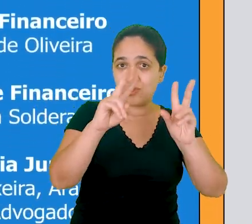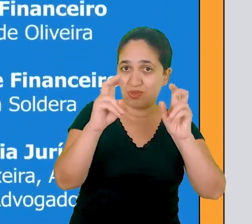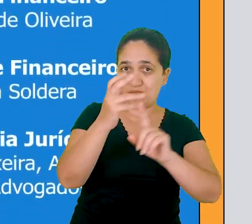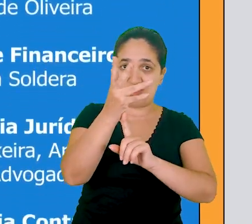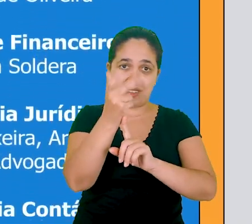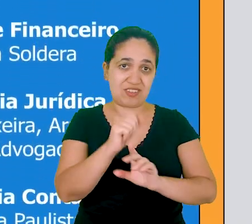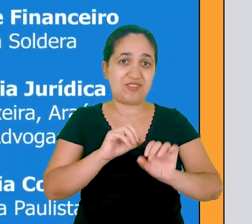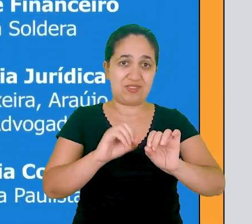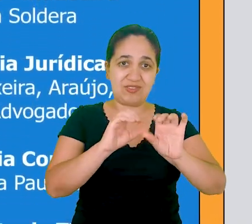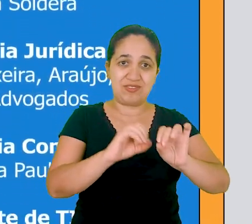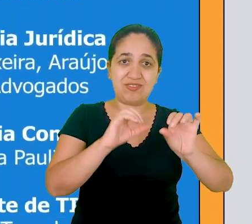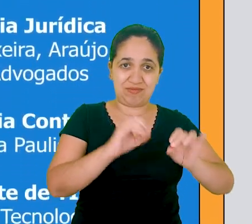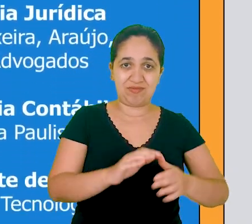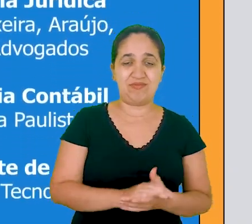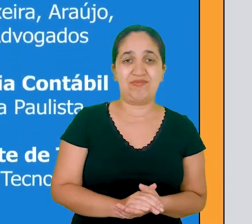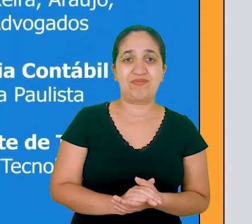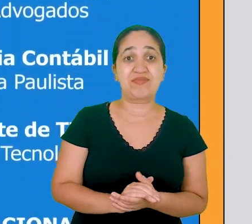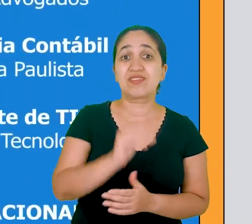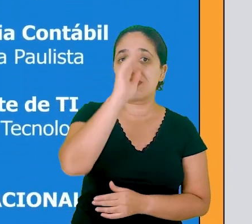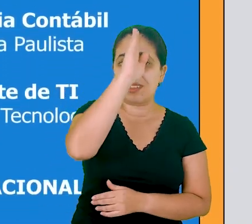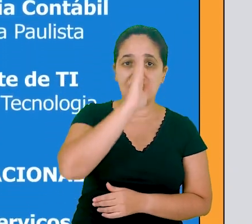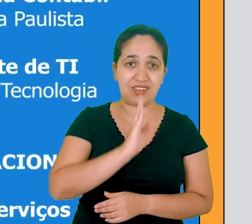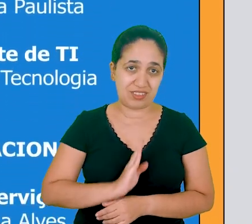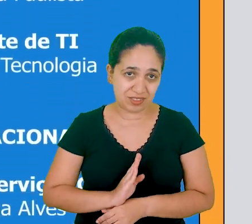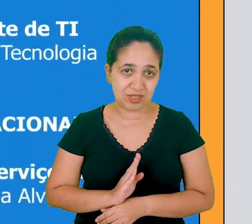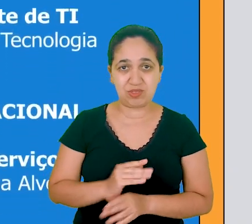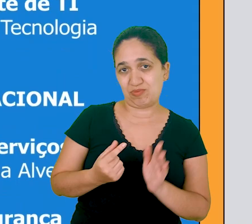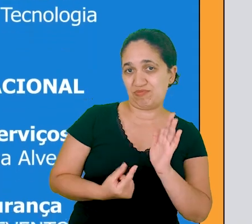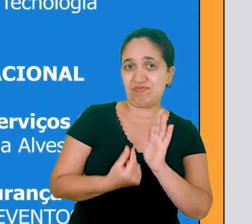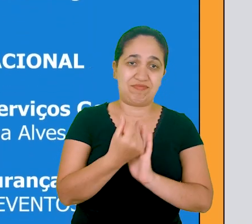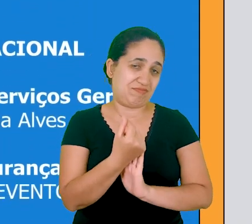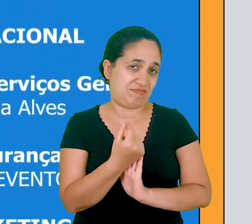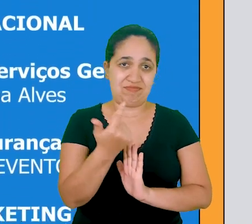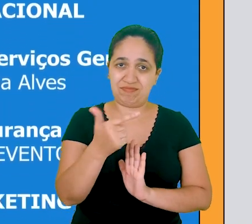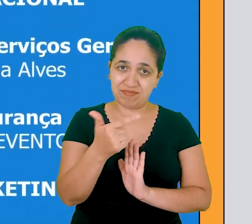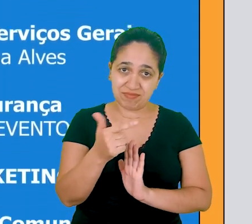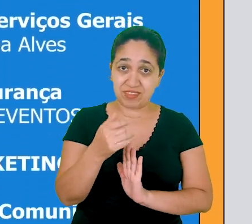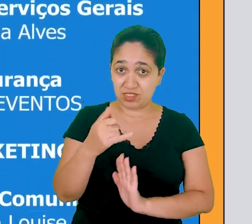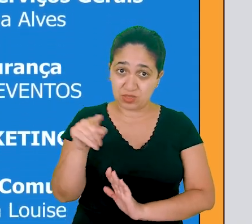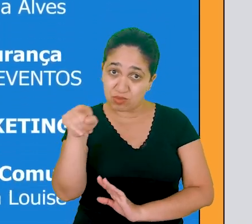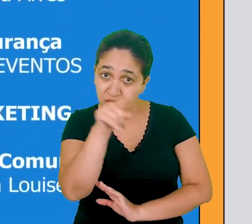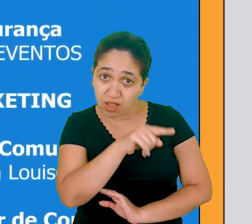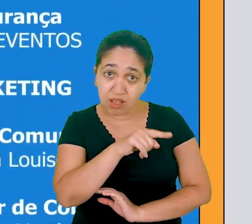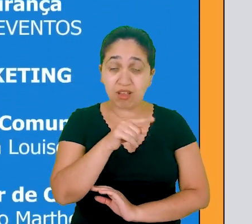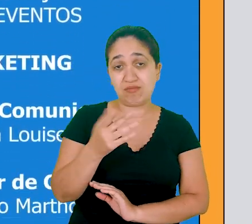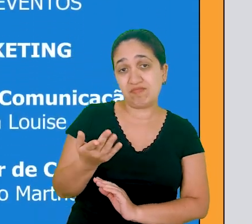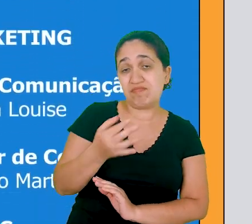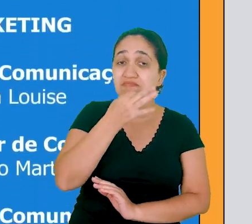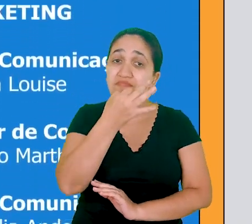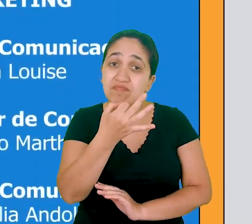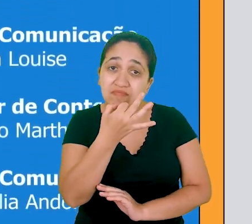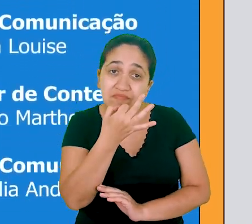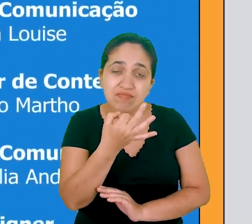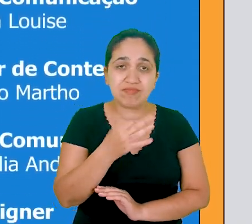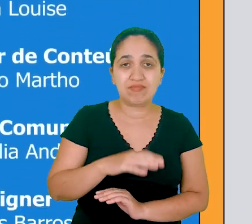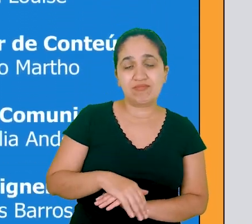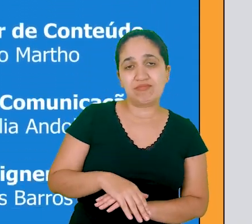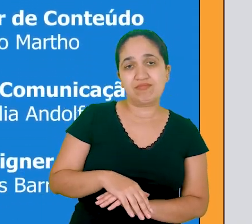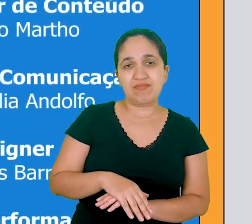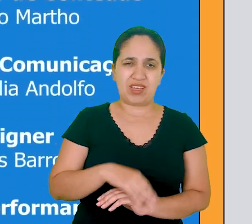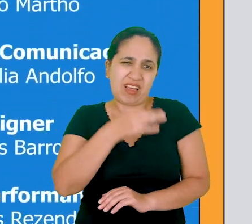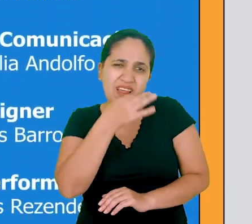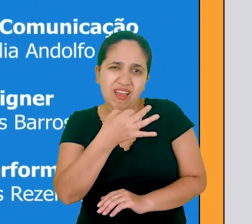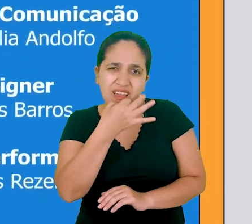sobre arte e educação. Ele é gratuito, sem fins lucrativos, e se você tiver alguma sugestão